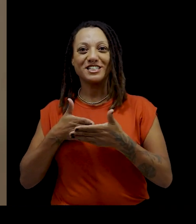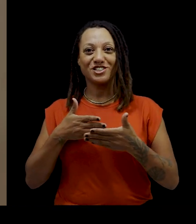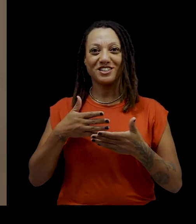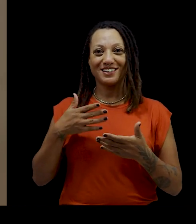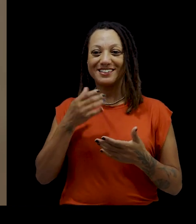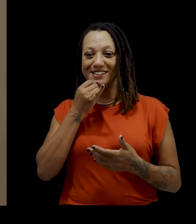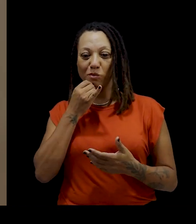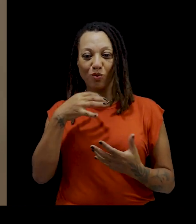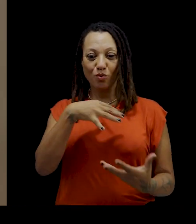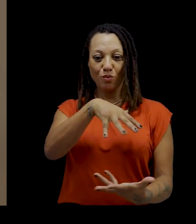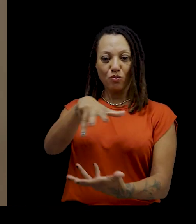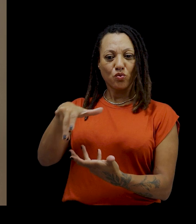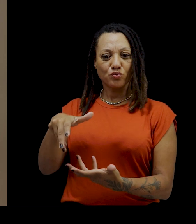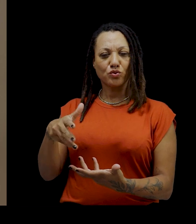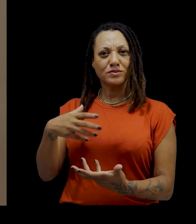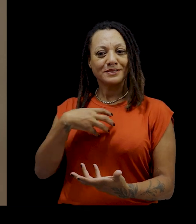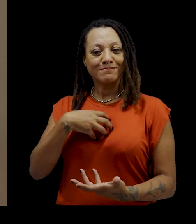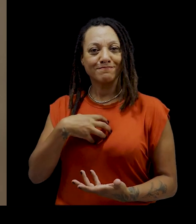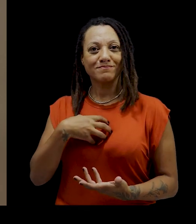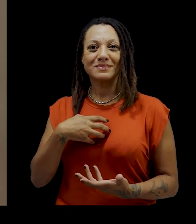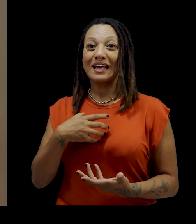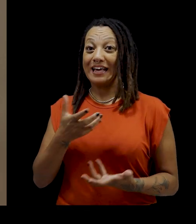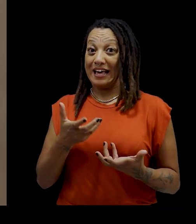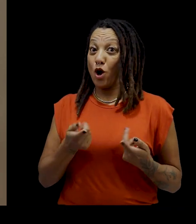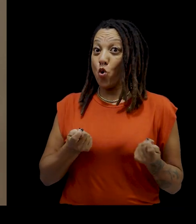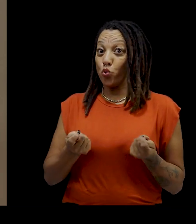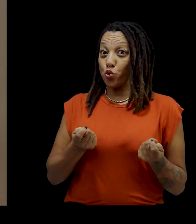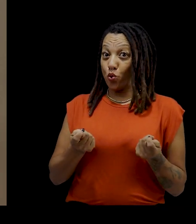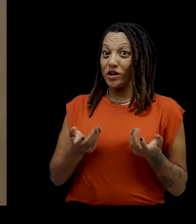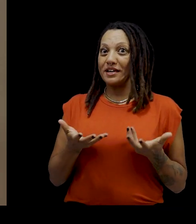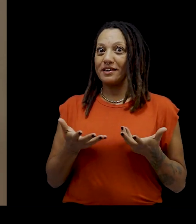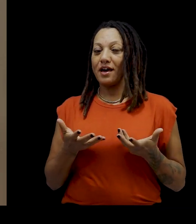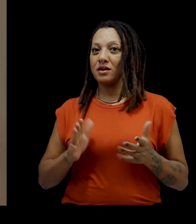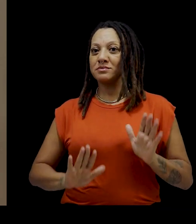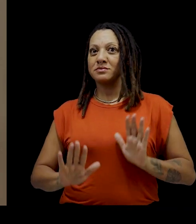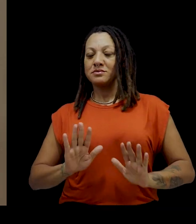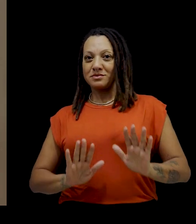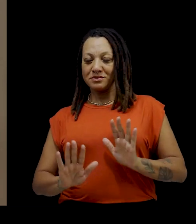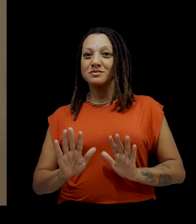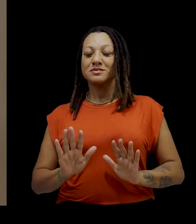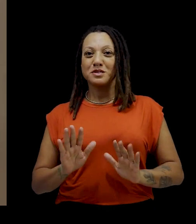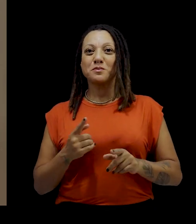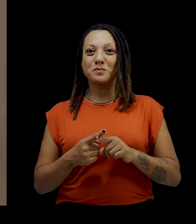ele e o mundo para, de algum jeito, acho que ter alguma sensação de controle ou de contenção